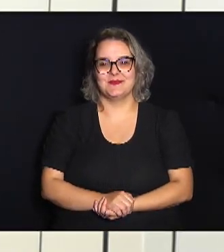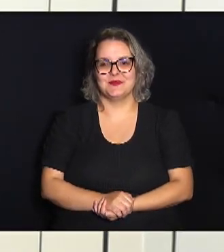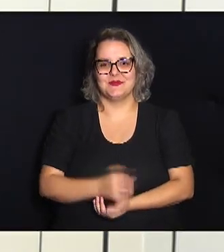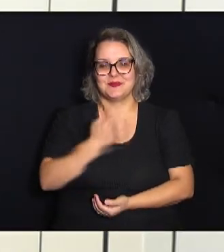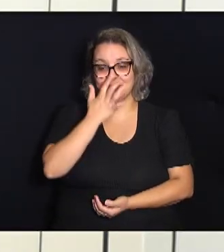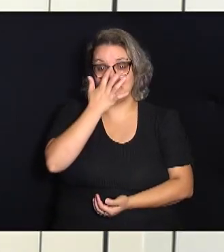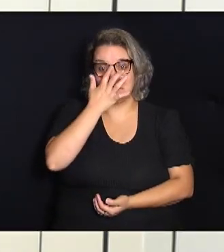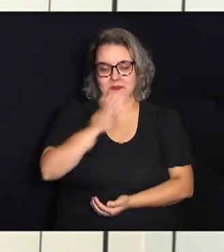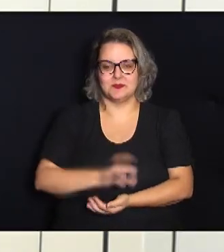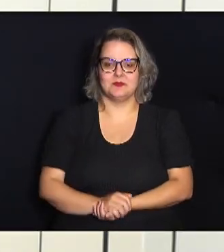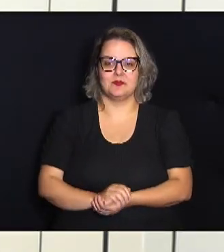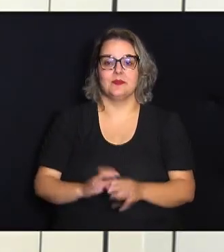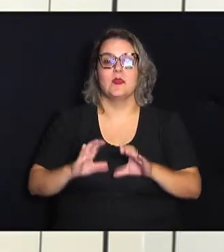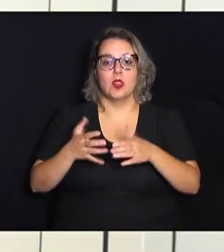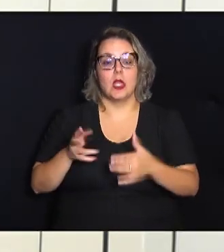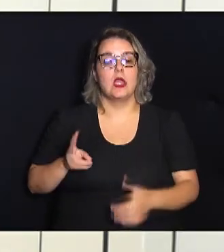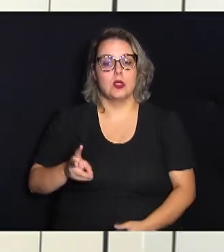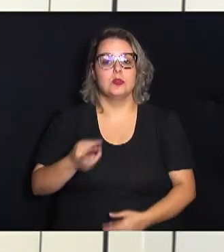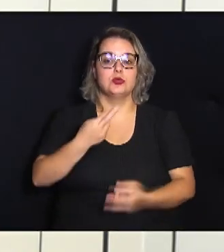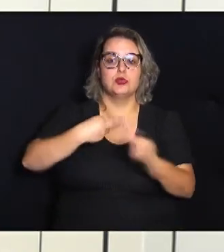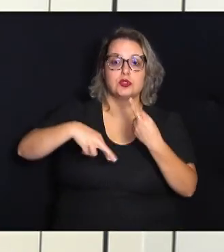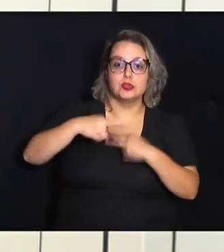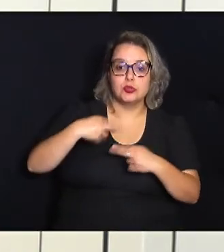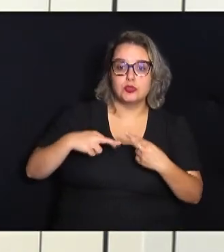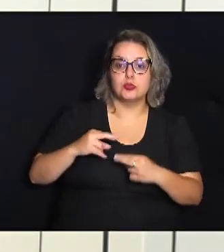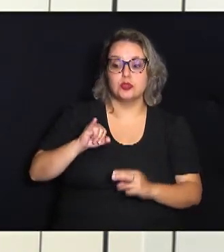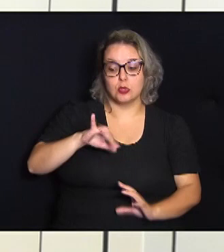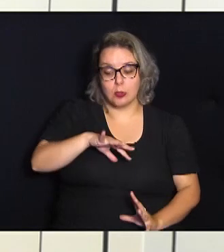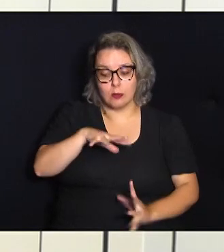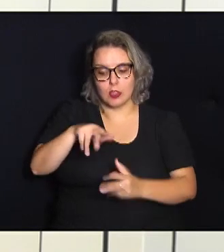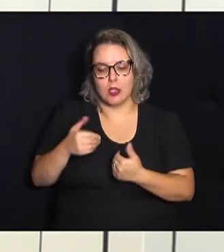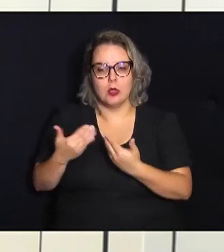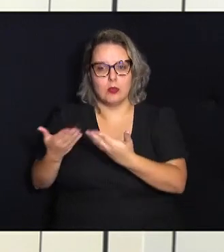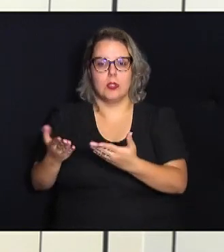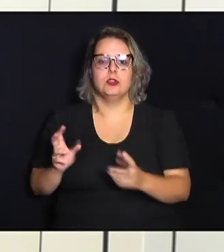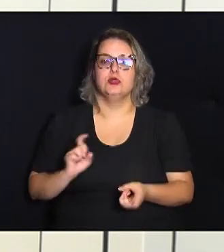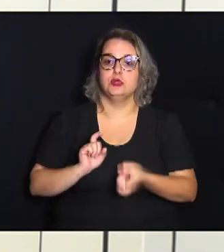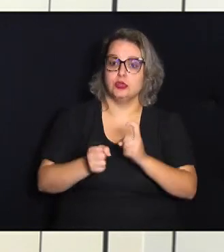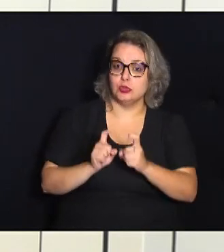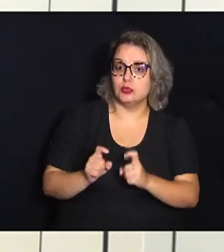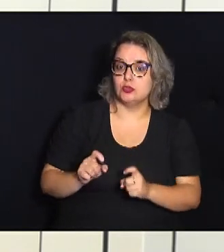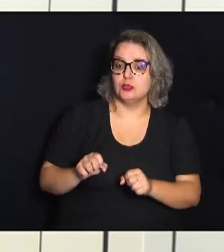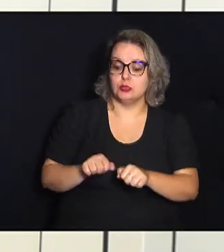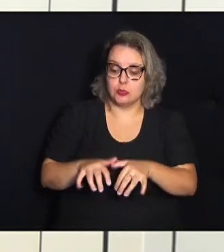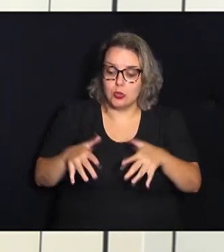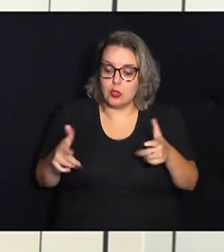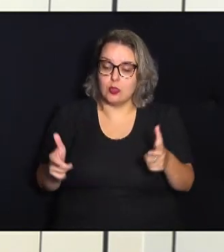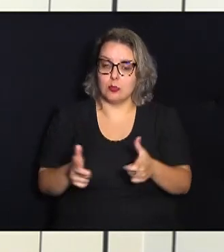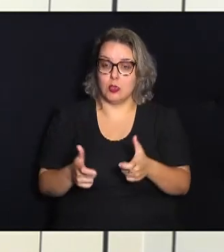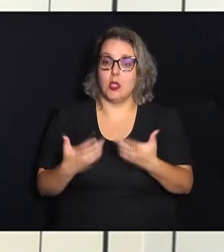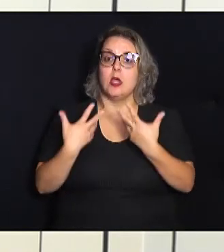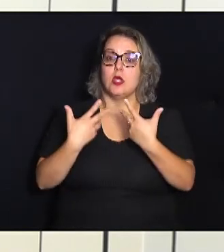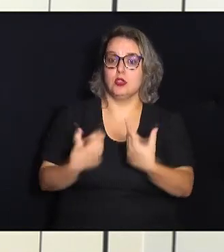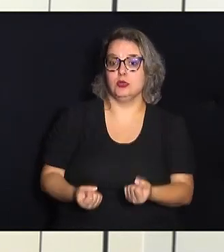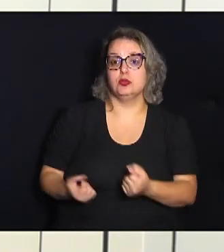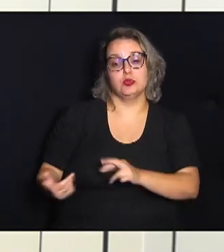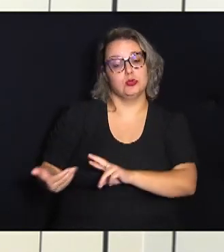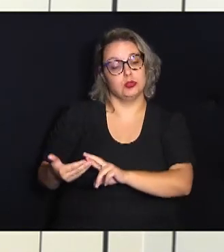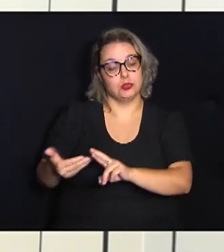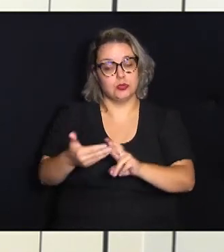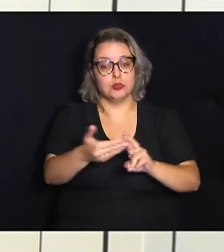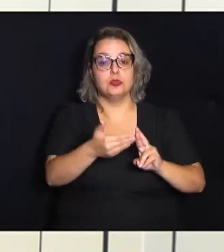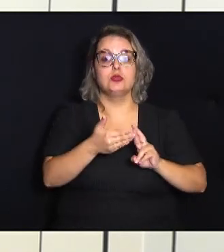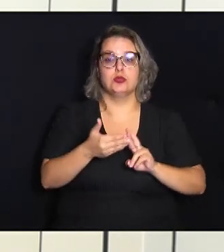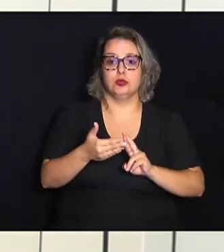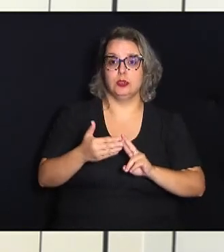A Comissão Permanente de Relações Internacionais se reuniu no plenarinho e recebeu representantes